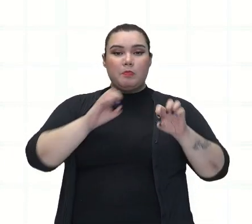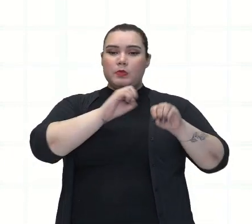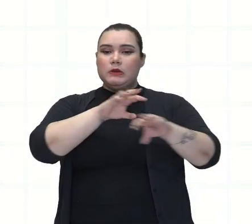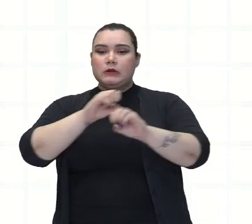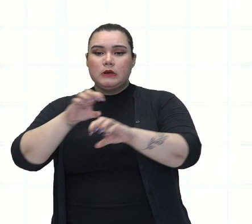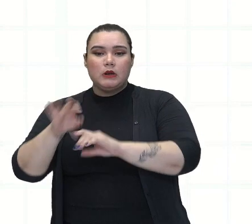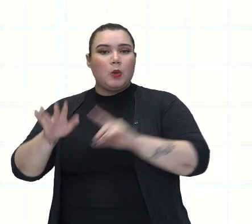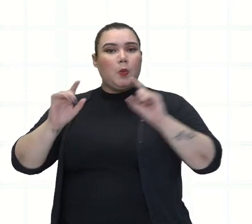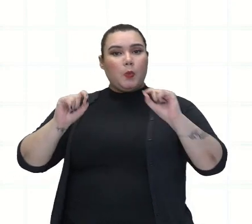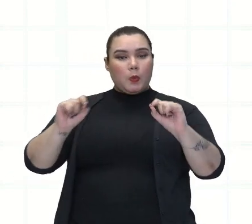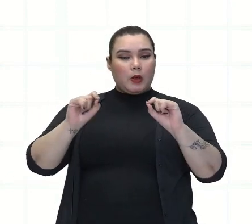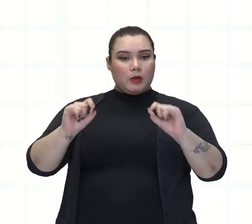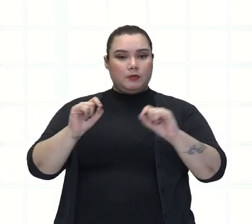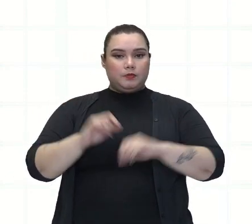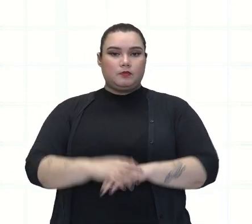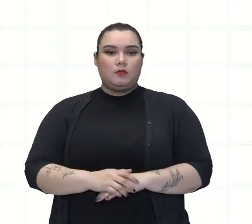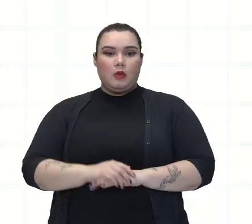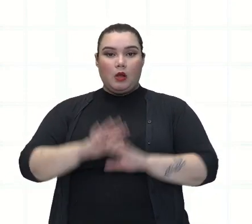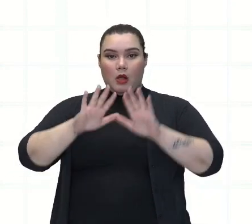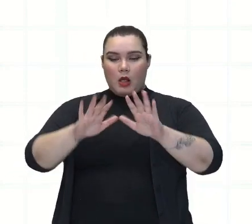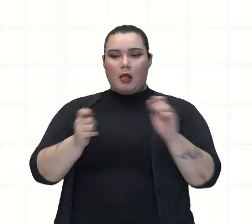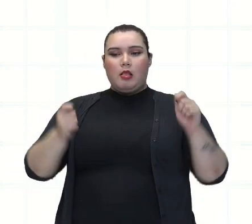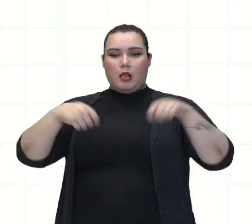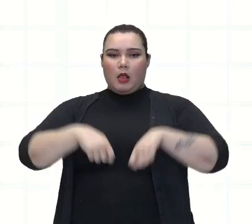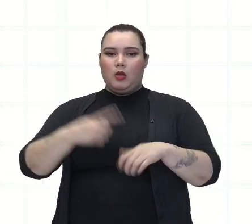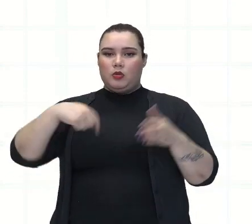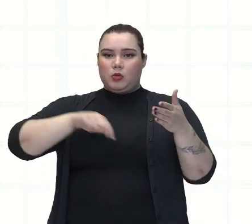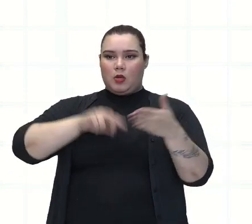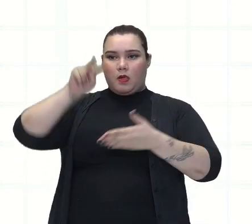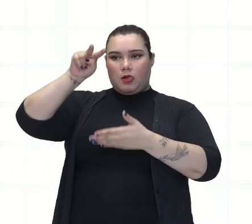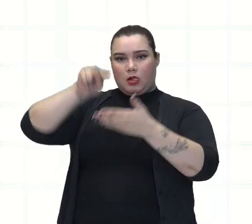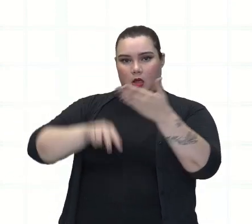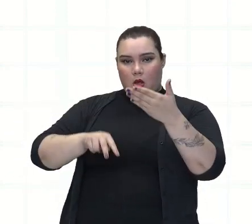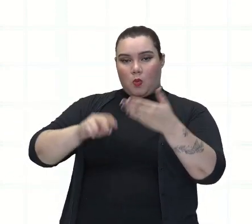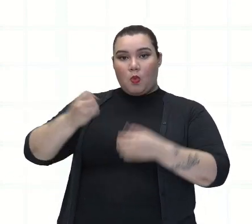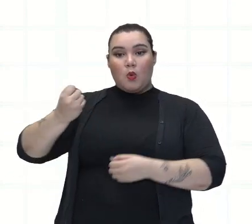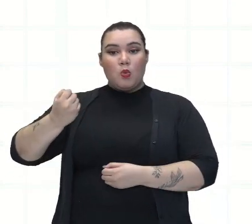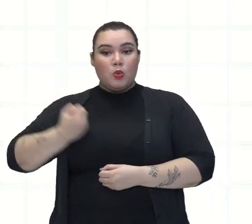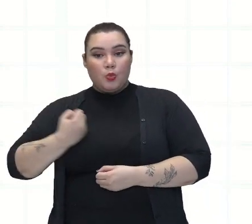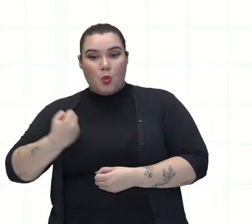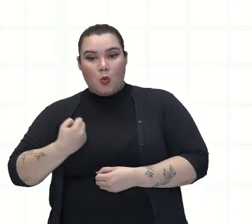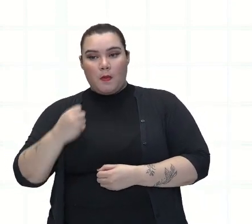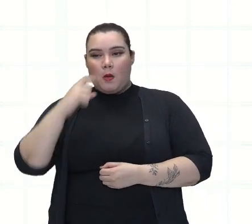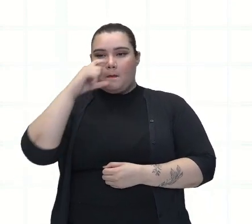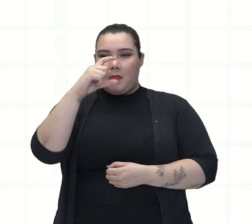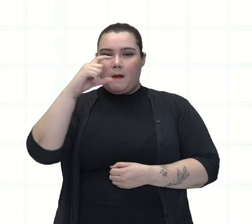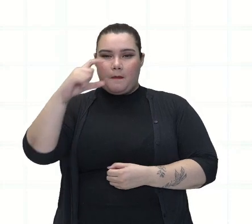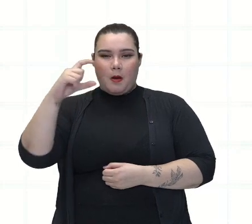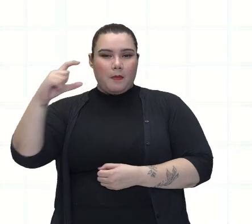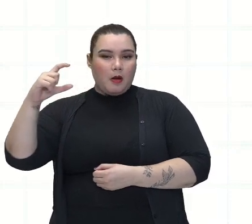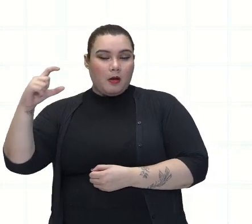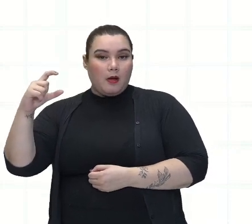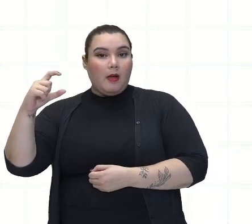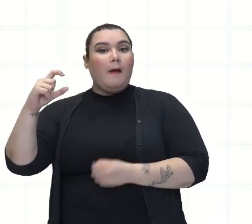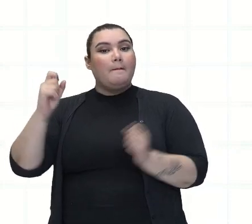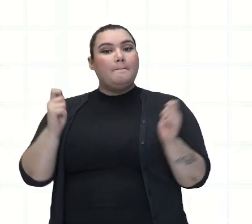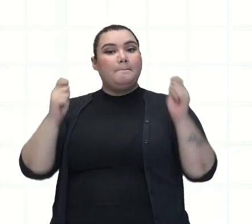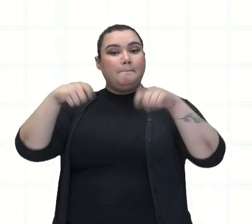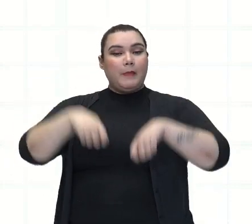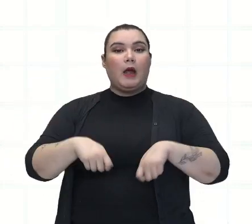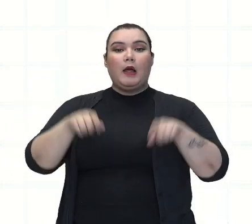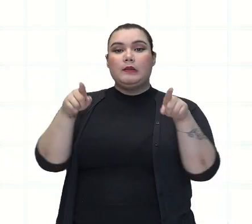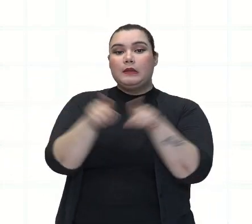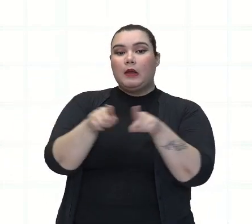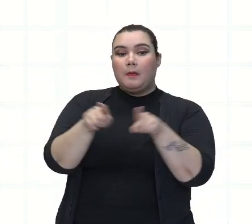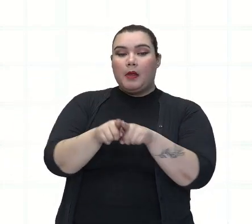vocês. Além da maneira de nós lermos pelos números, nós também podemos ver